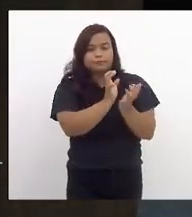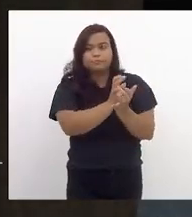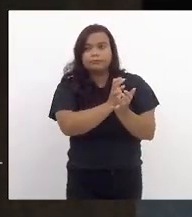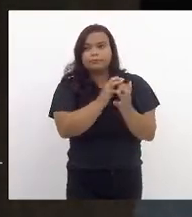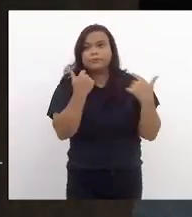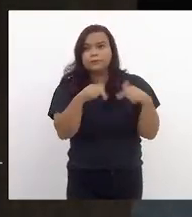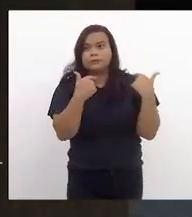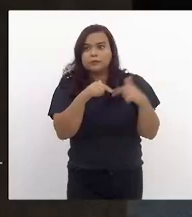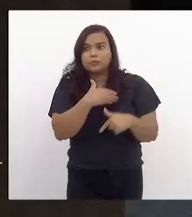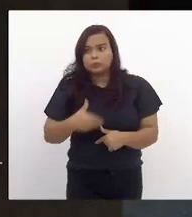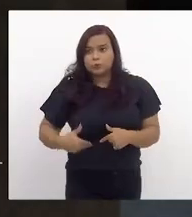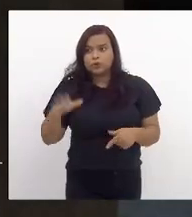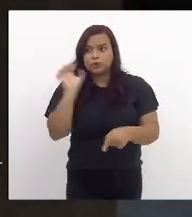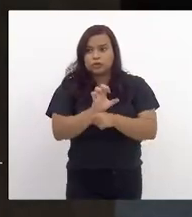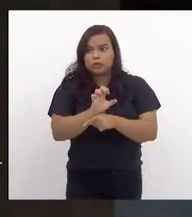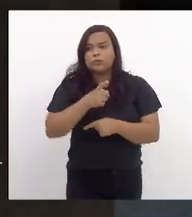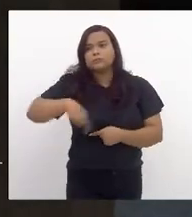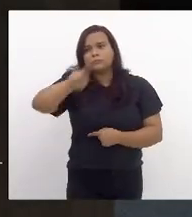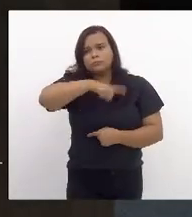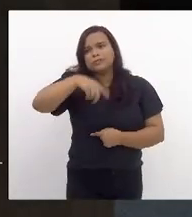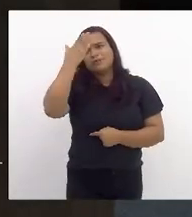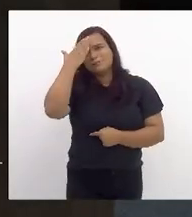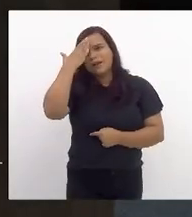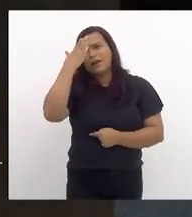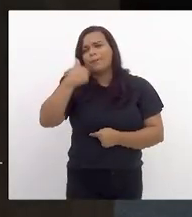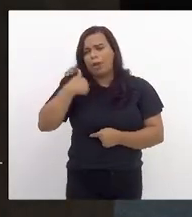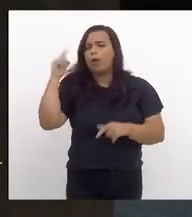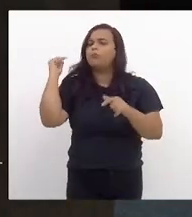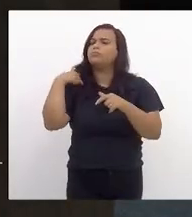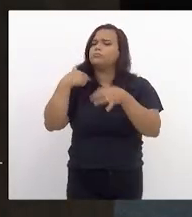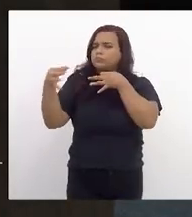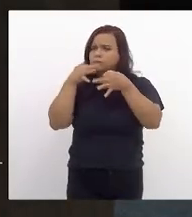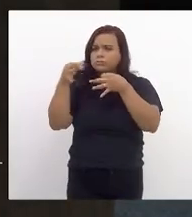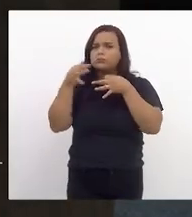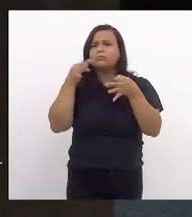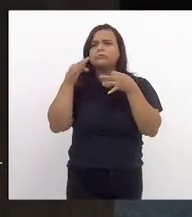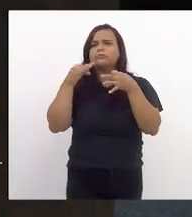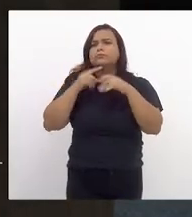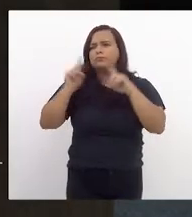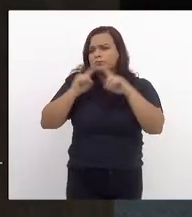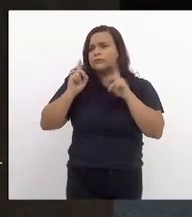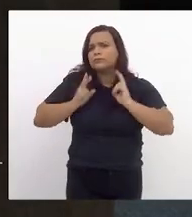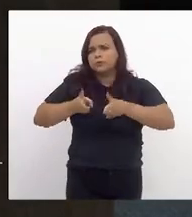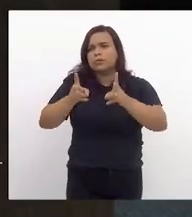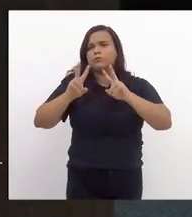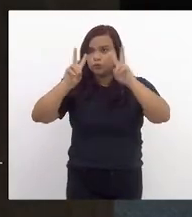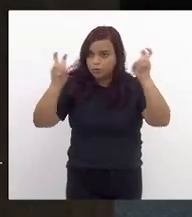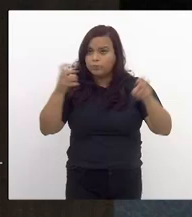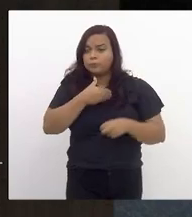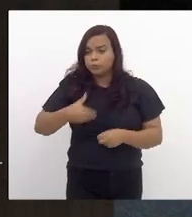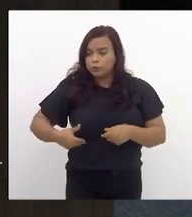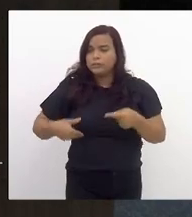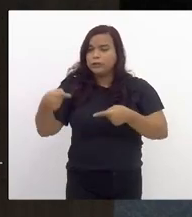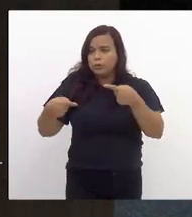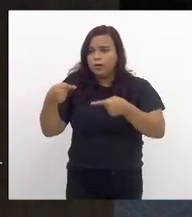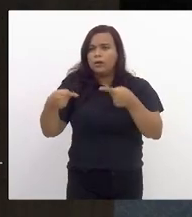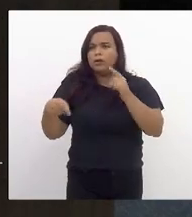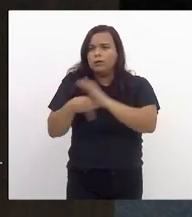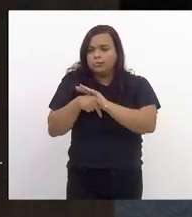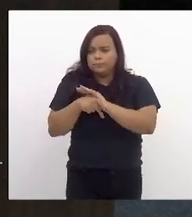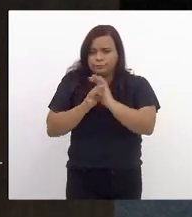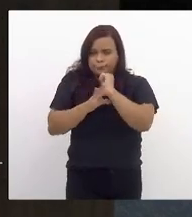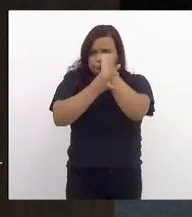estadual. Ninguém aqui desconhece as críticas que faço à política de segurança do Estado, o que não se confunde com o reconhecimento